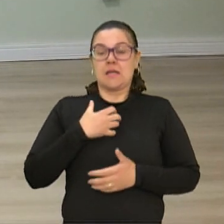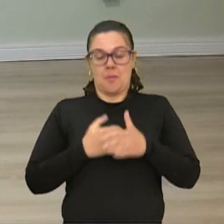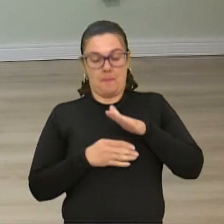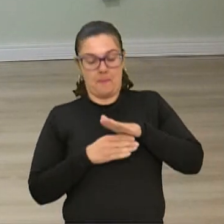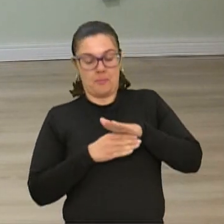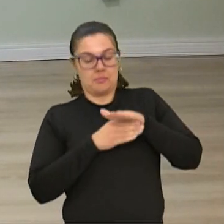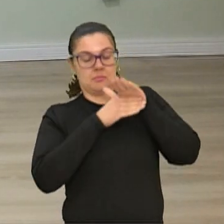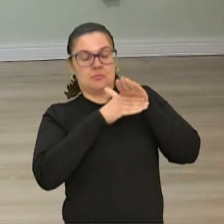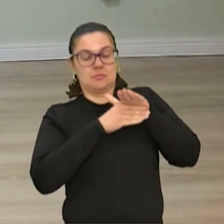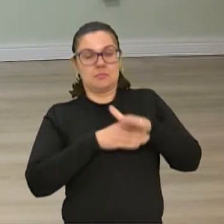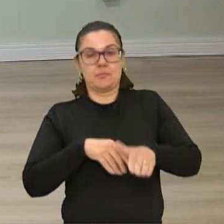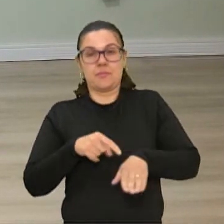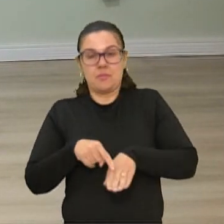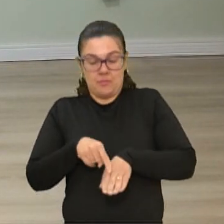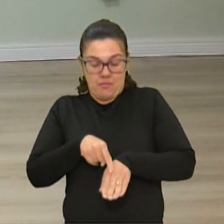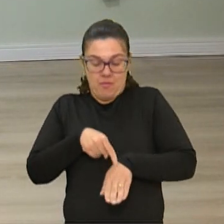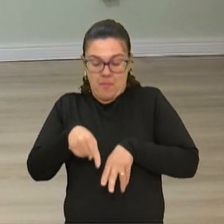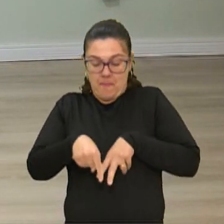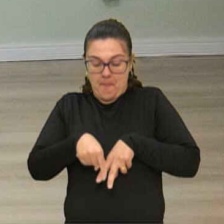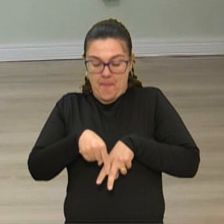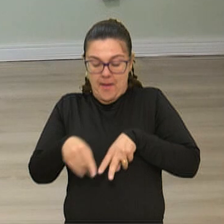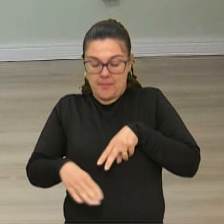Como que o bastão